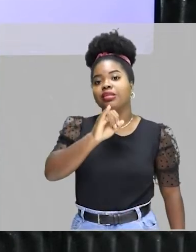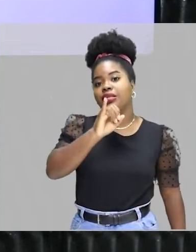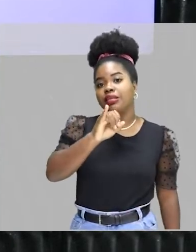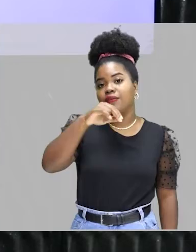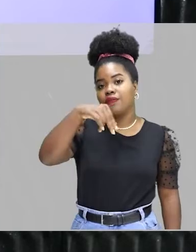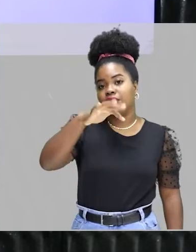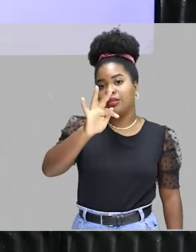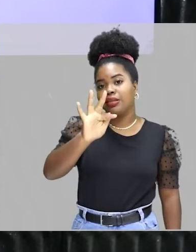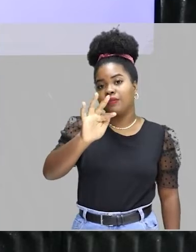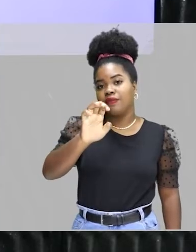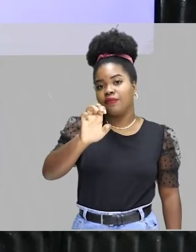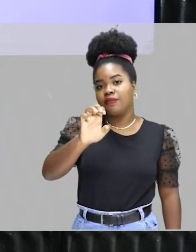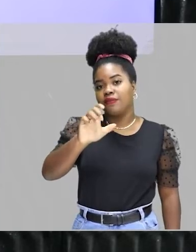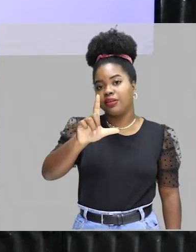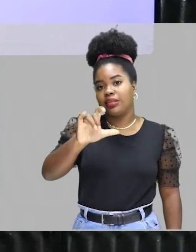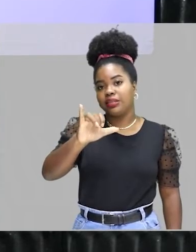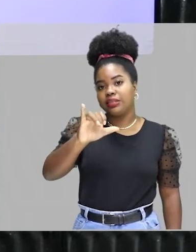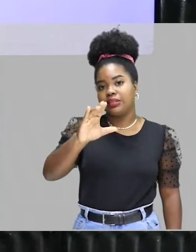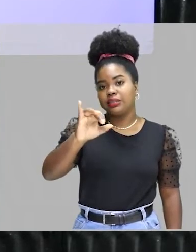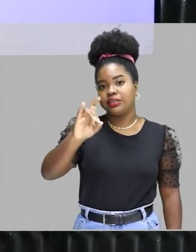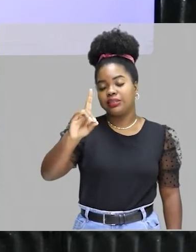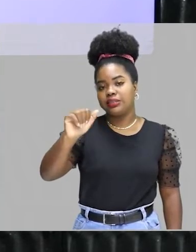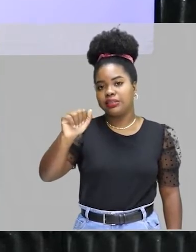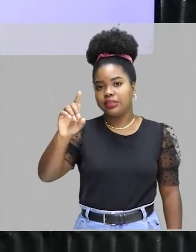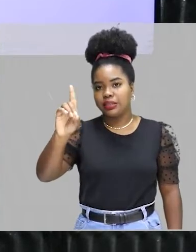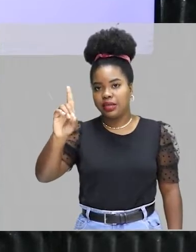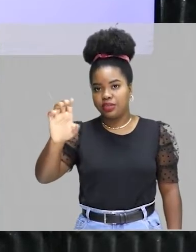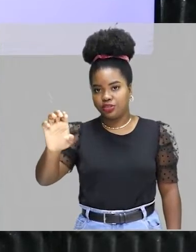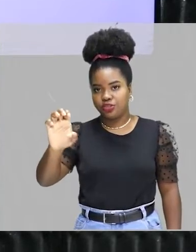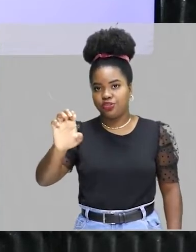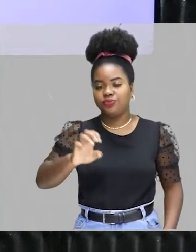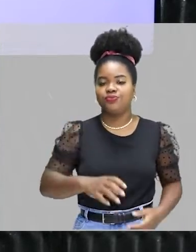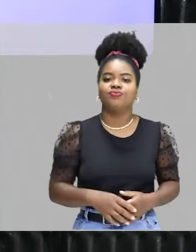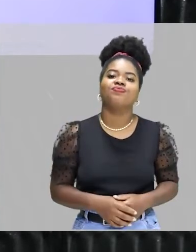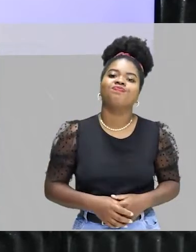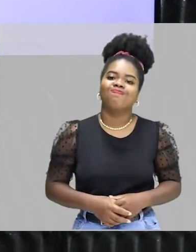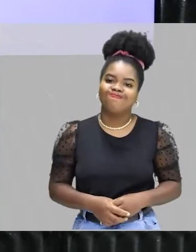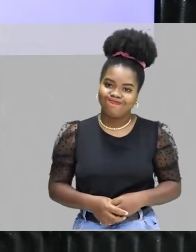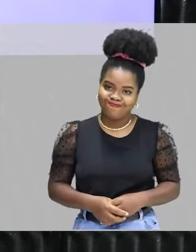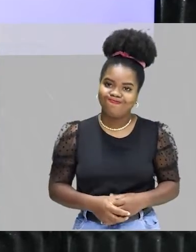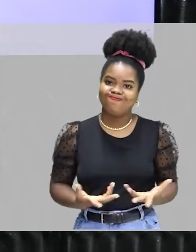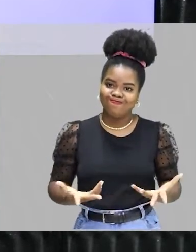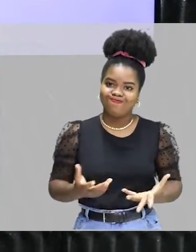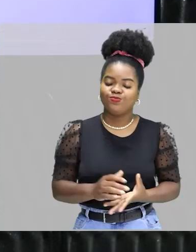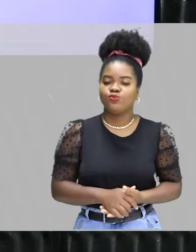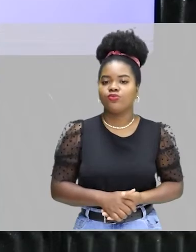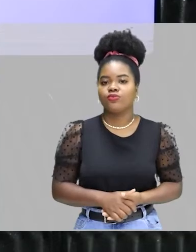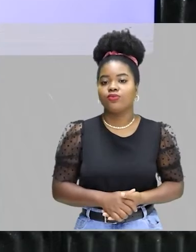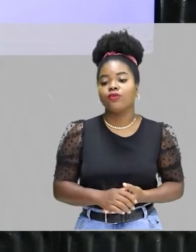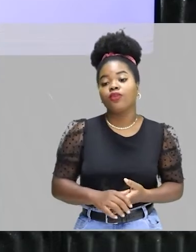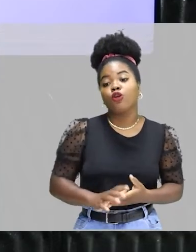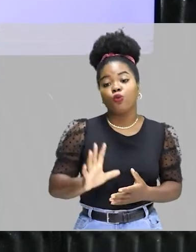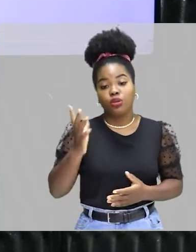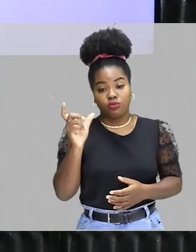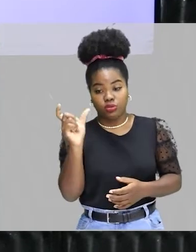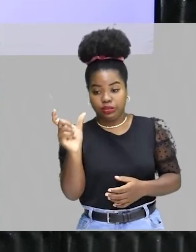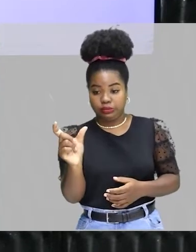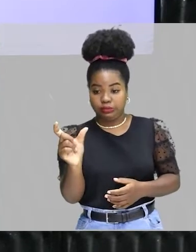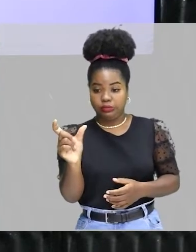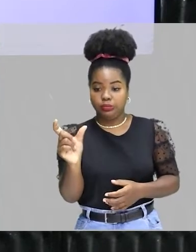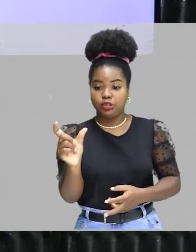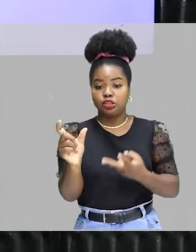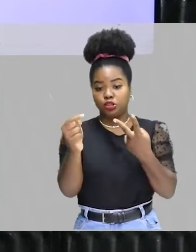infelicidade. Infeliz existe, felicidade existe e infelicidade existe também. Então, quando isso acontece, quando eu